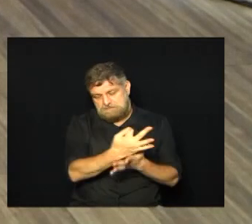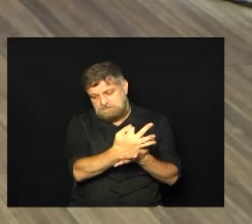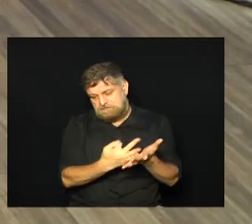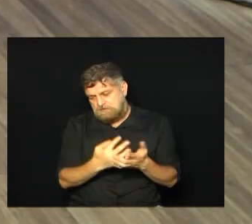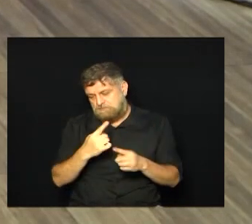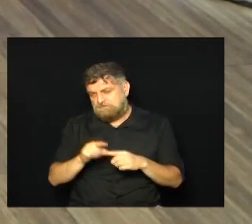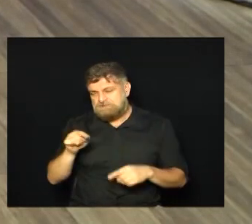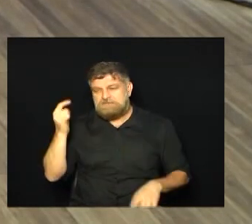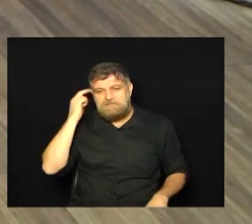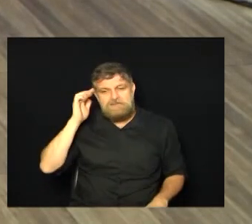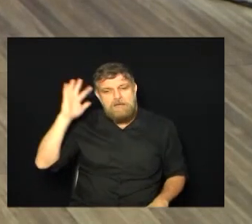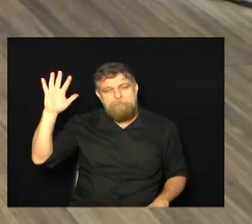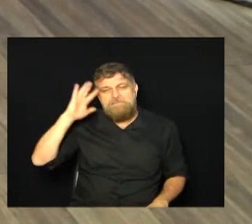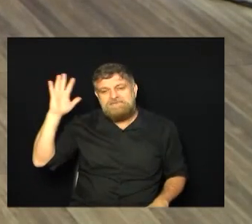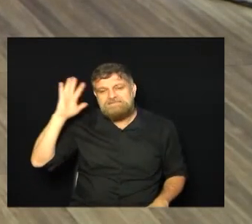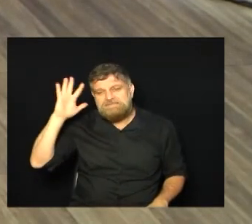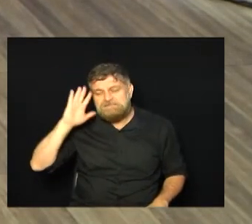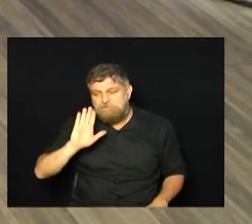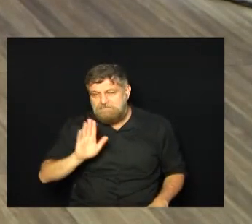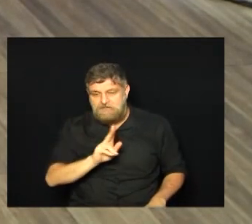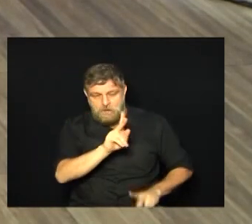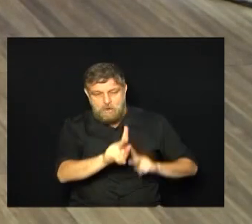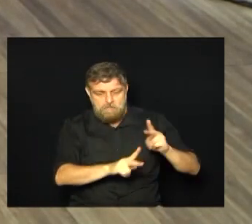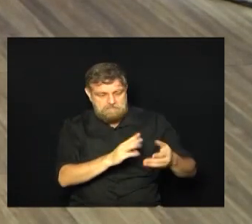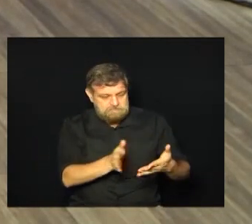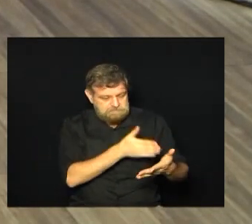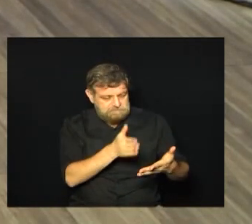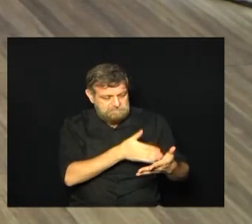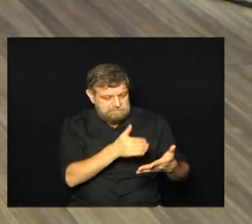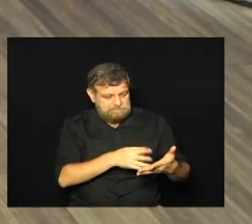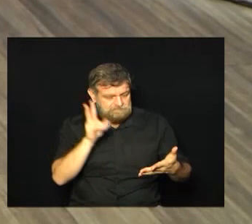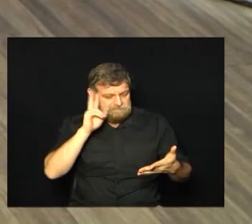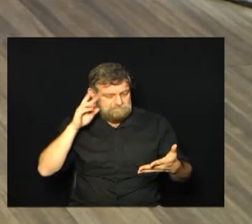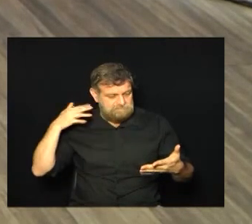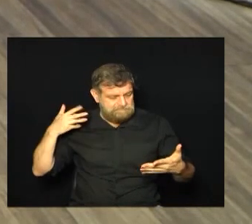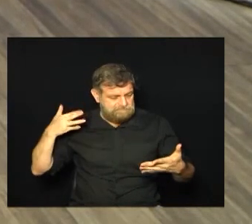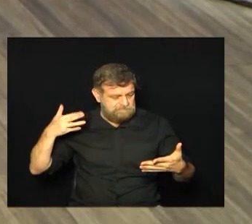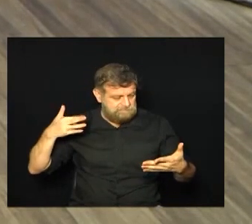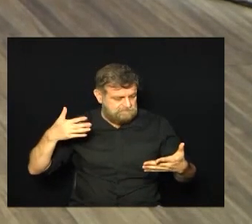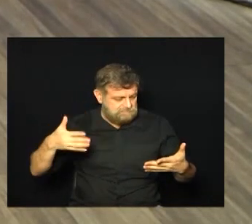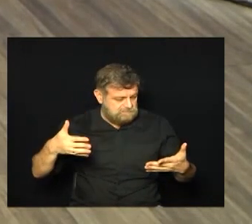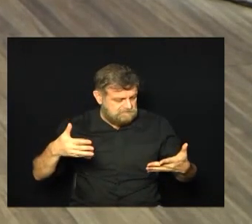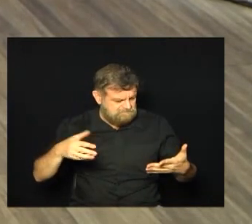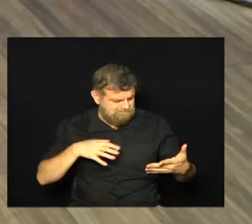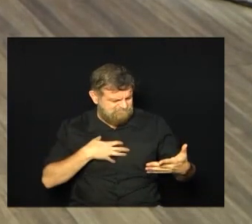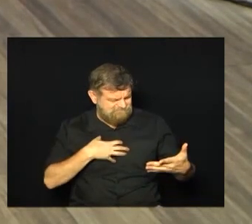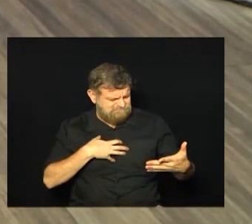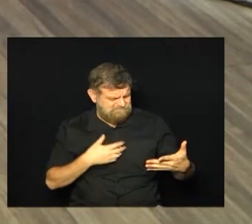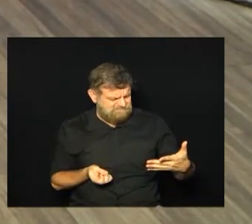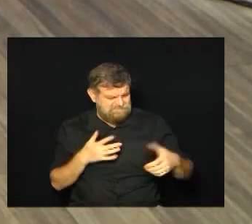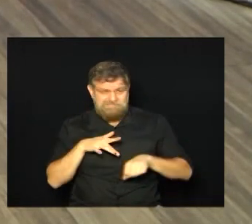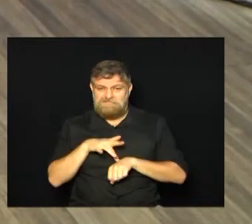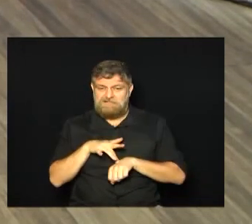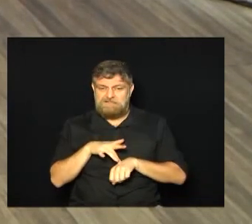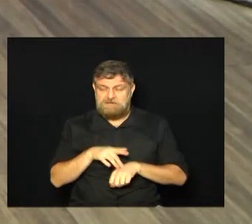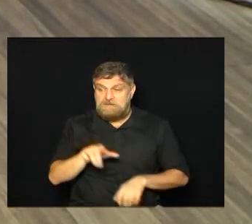está pensando numa ideia, só que o público, com o seu histórico, com aquilo que ele já viveu, ele pode receber de uma outra maneira.